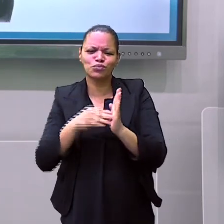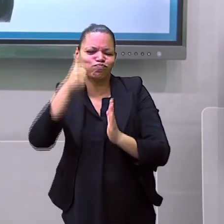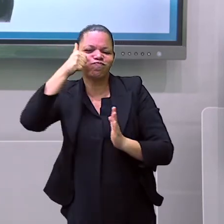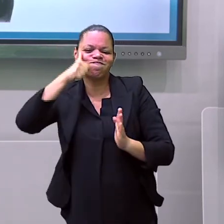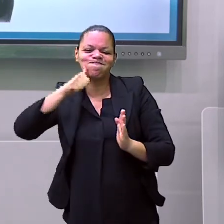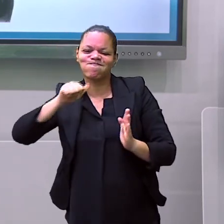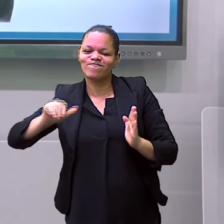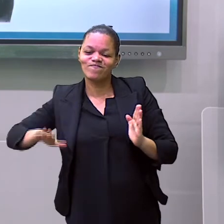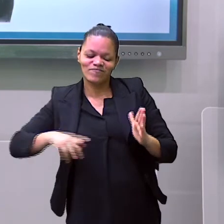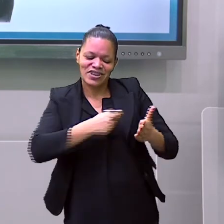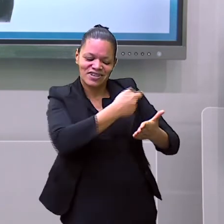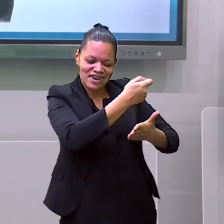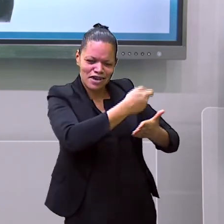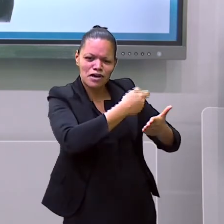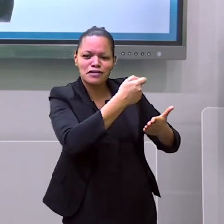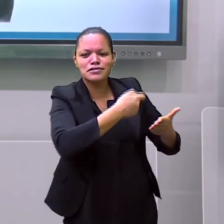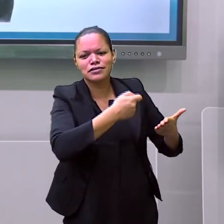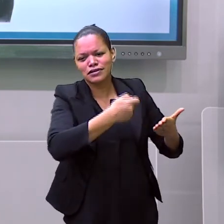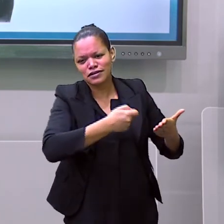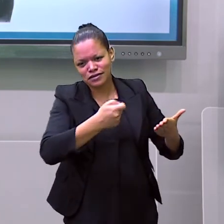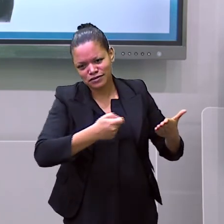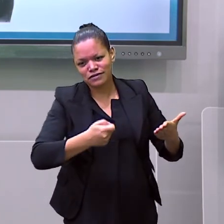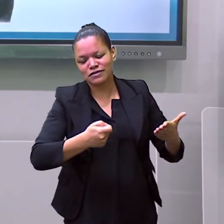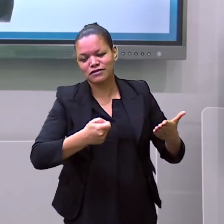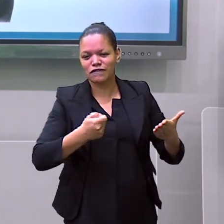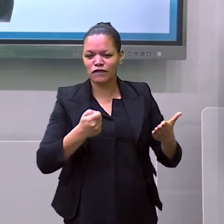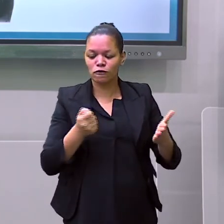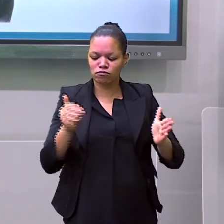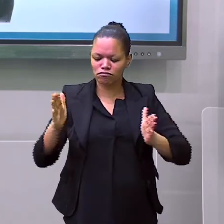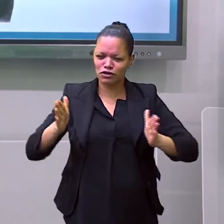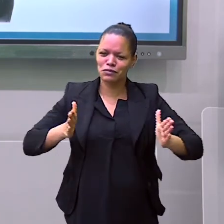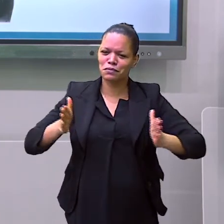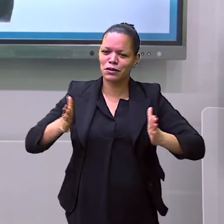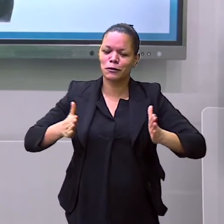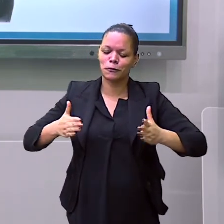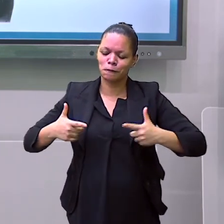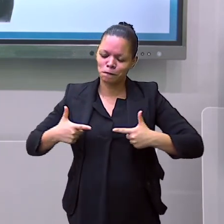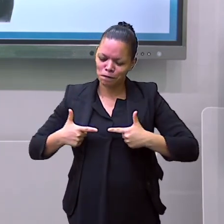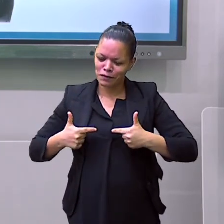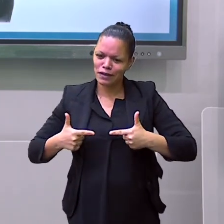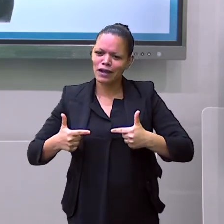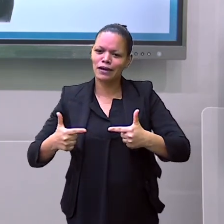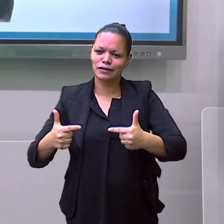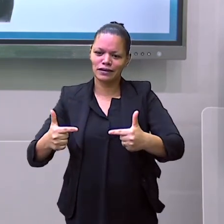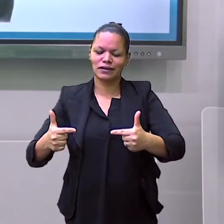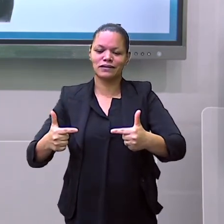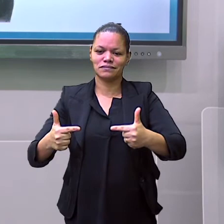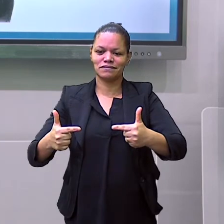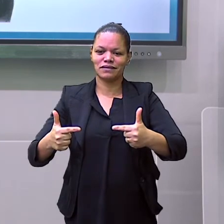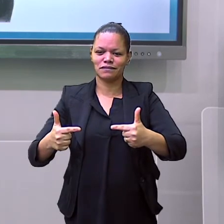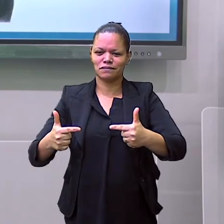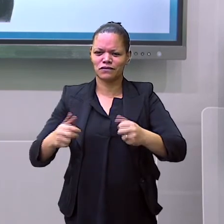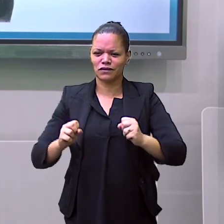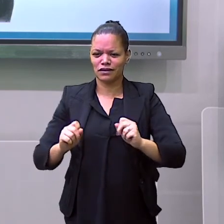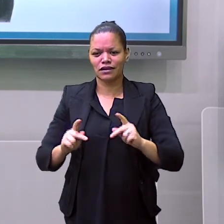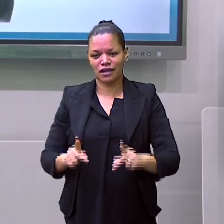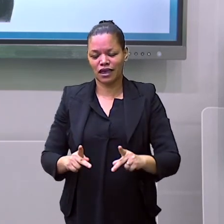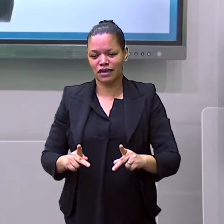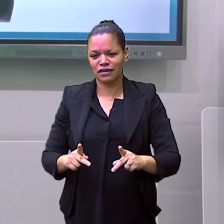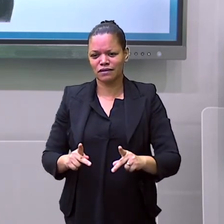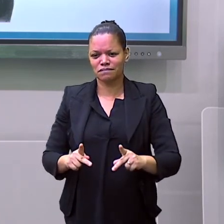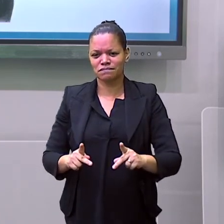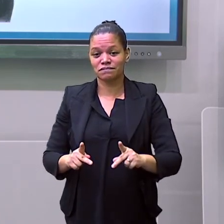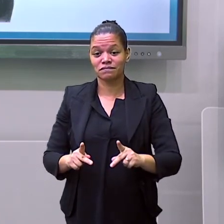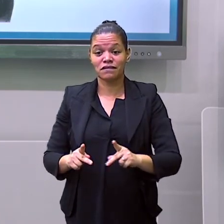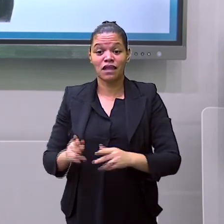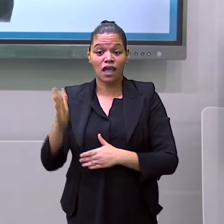escrevia associando, né, ao tempo cronológico e os acontecimentos históricos. Então, entender